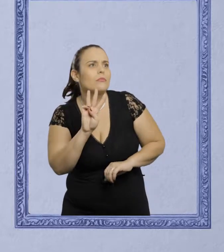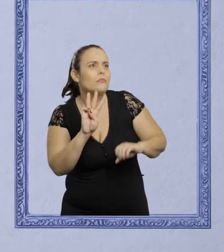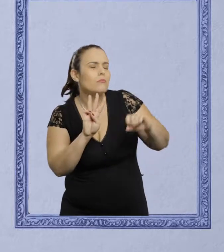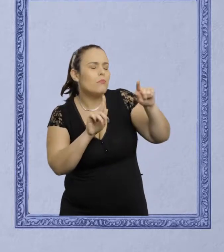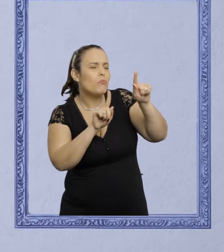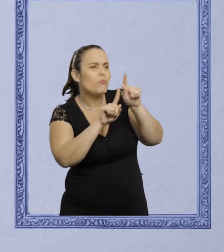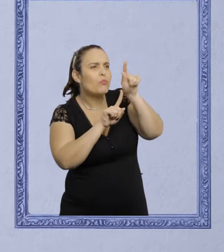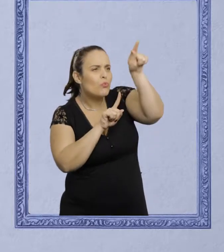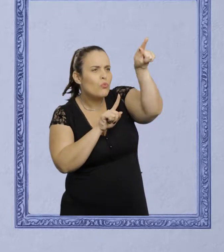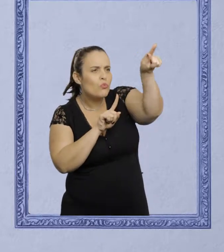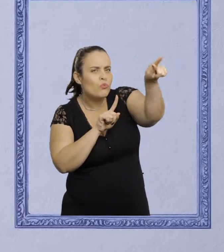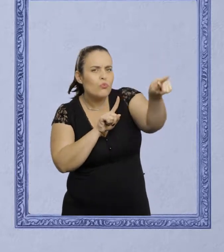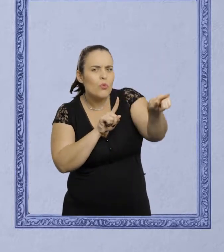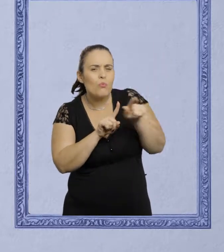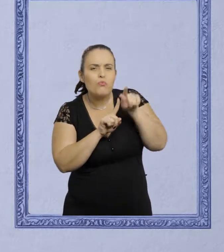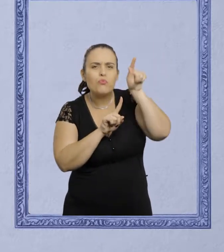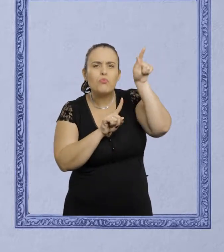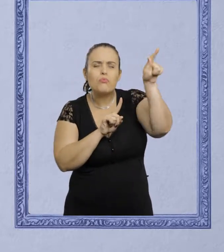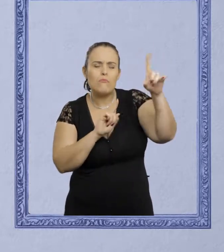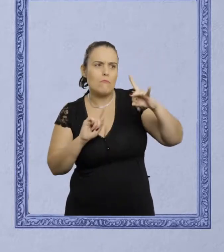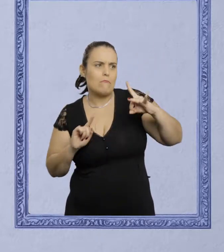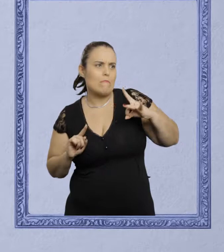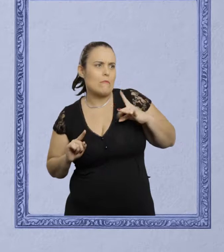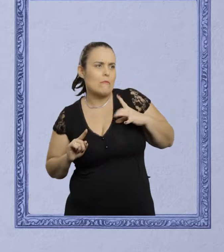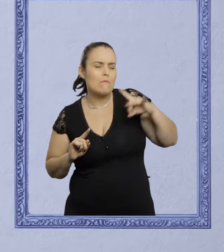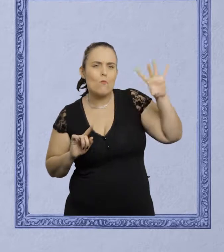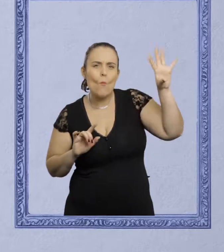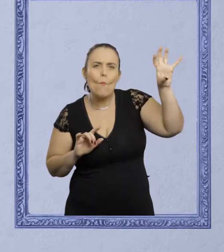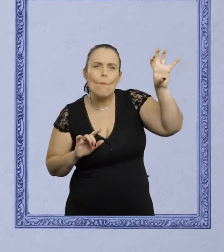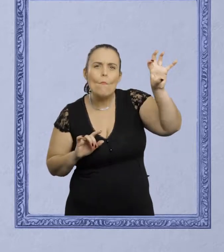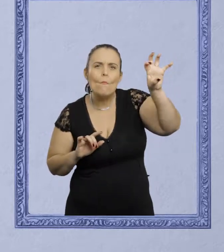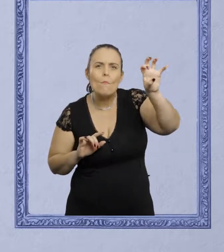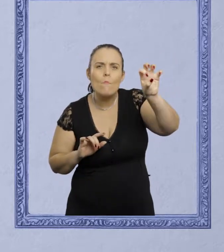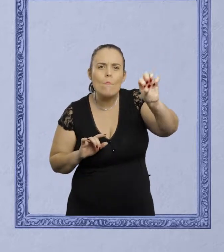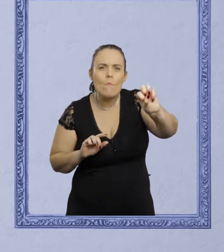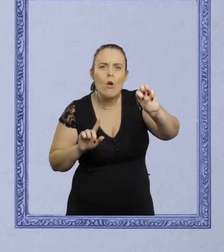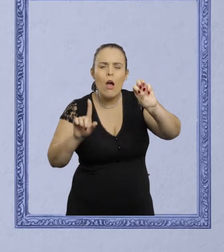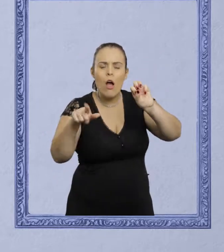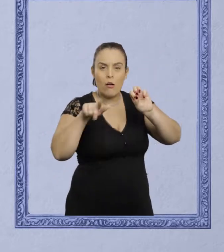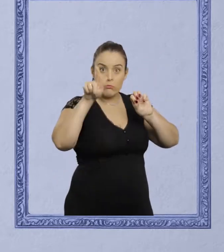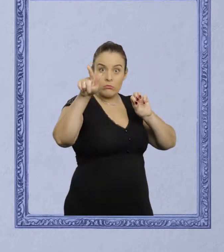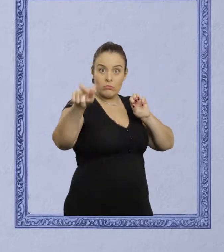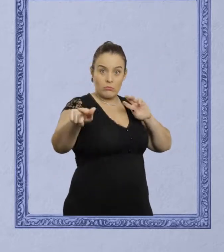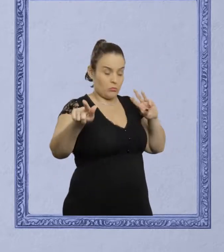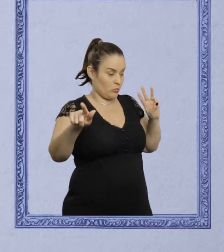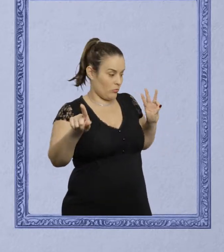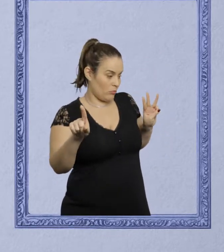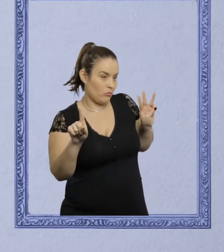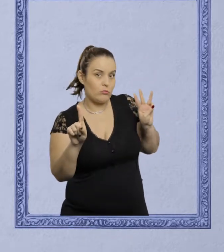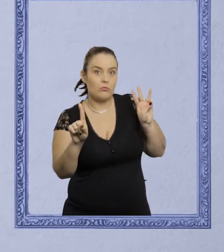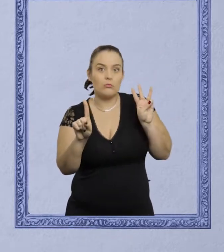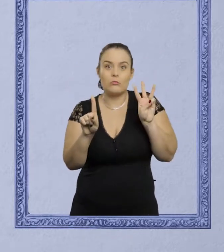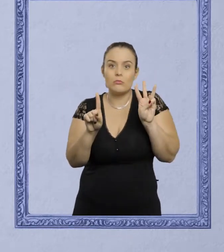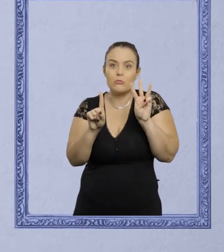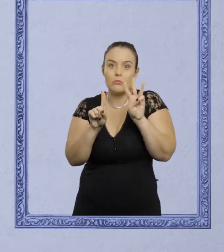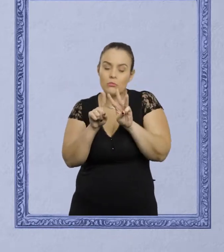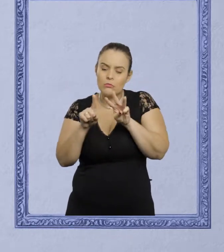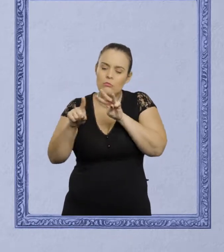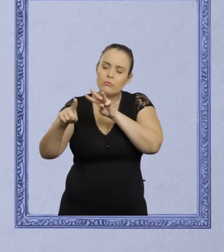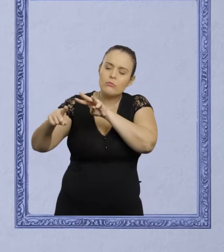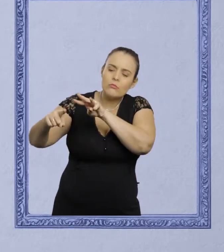sumiram. A ilha ficou toda escura. Eles ficaram juntinhos e foram para perto de Peter. Agora,